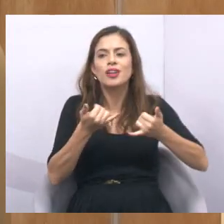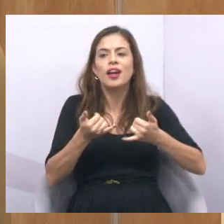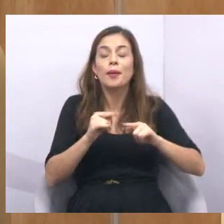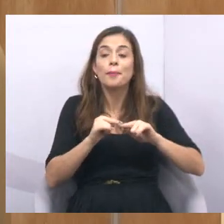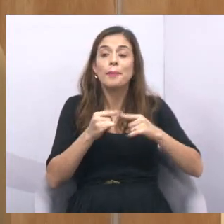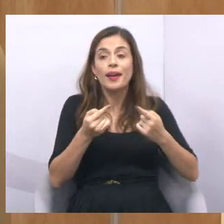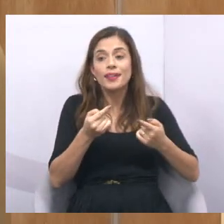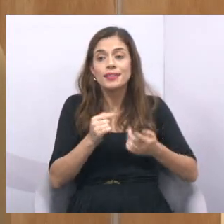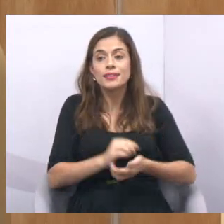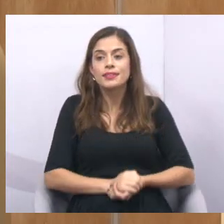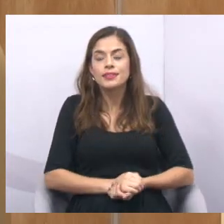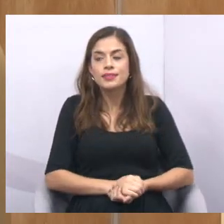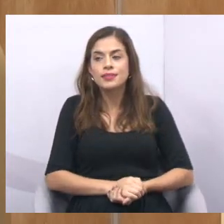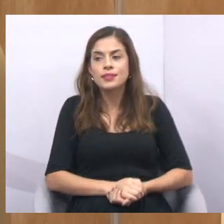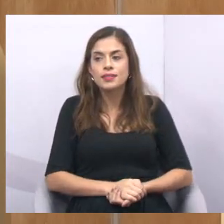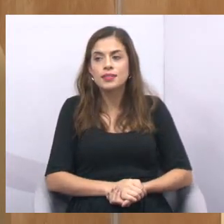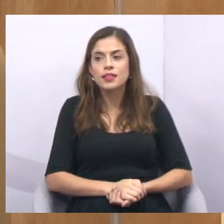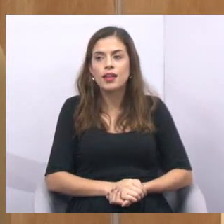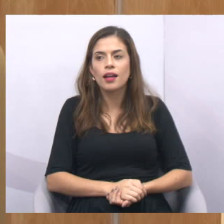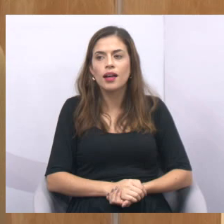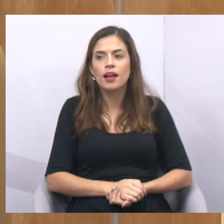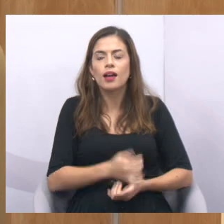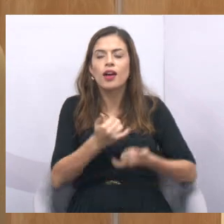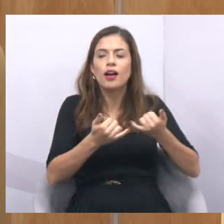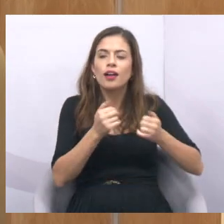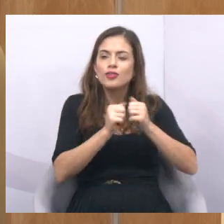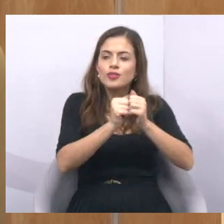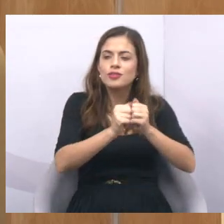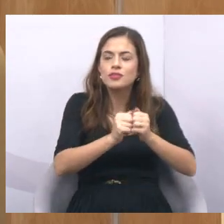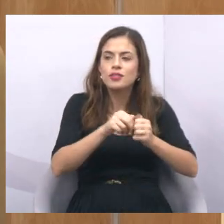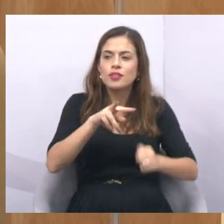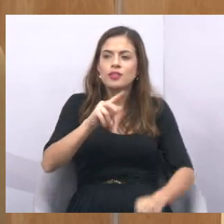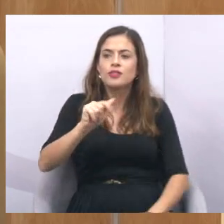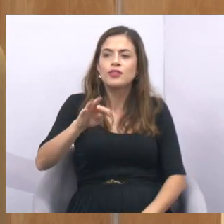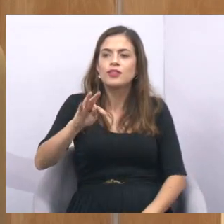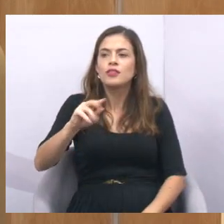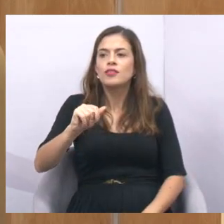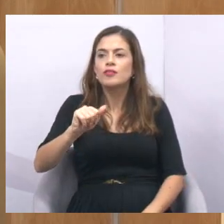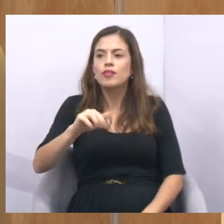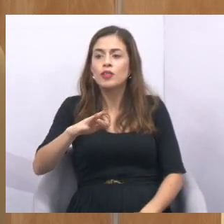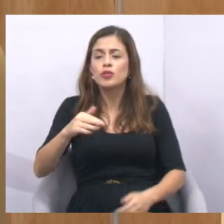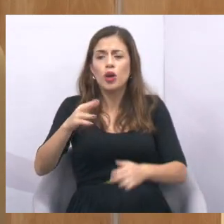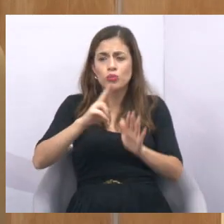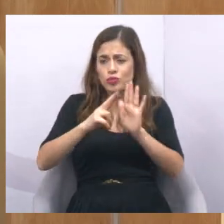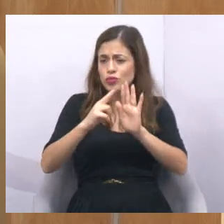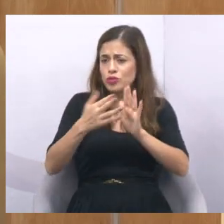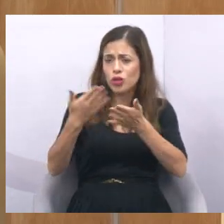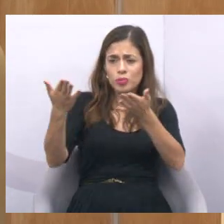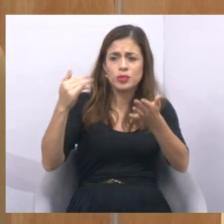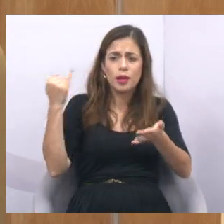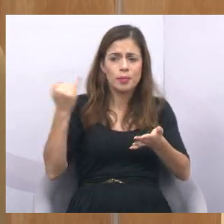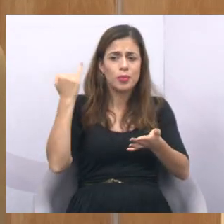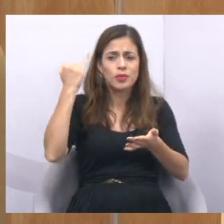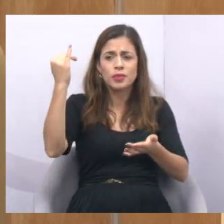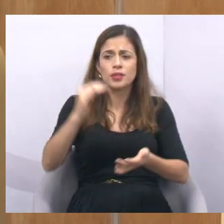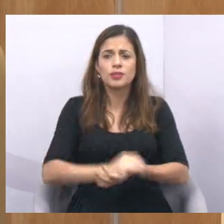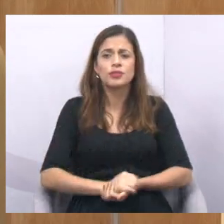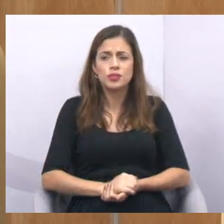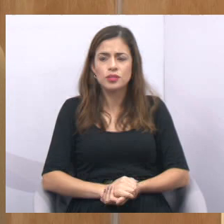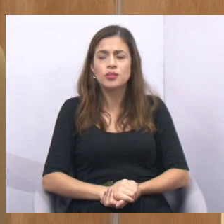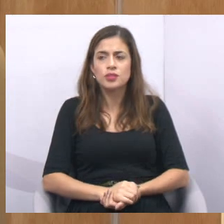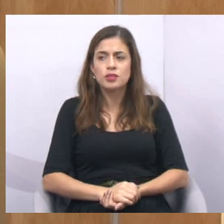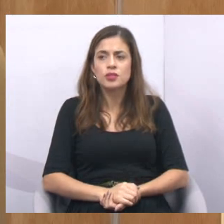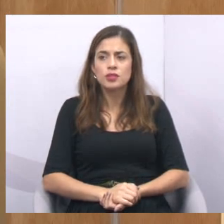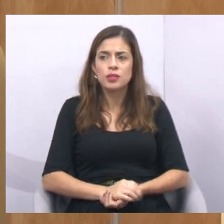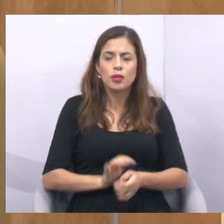gente, você jogar com o Valtão, jogar com o Davi Zolai, tá, Biratã, dando bola,